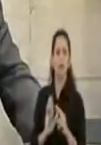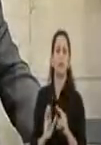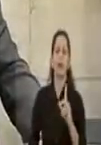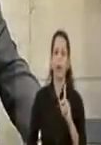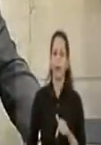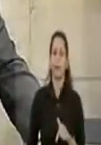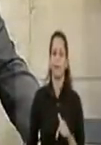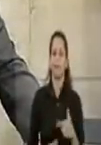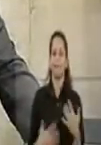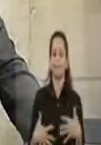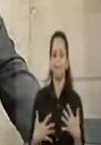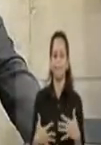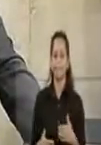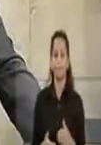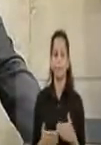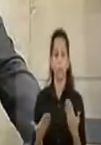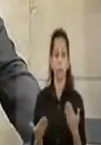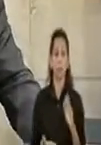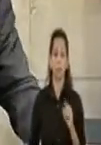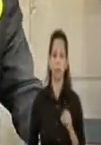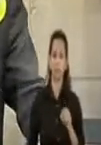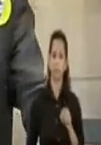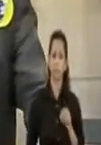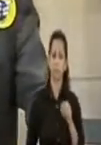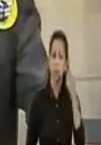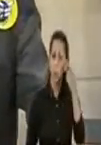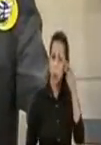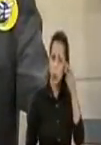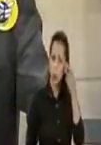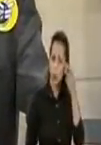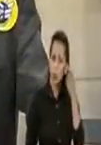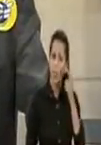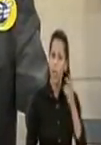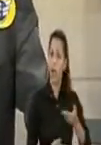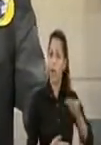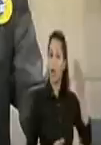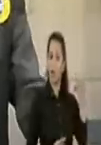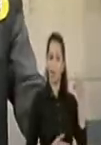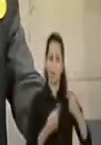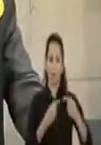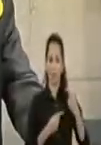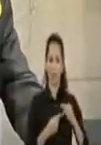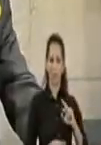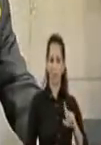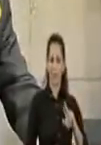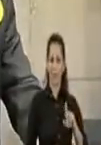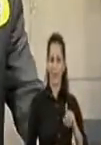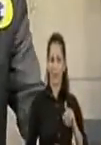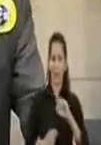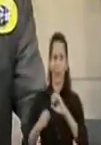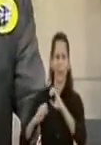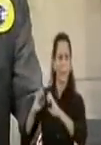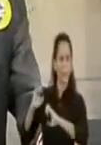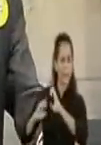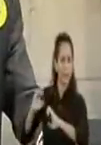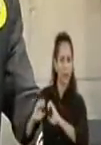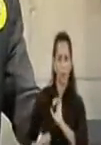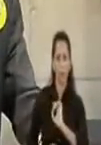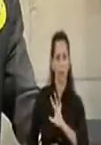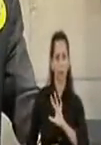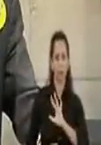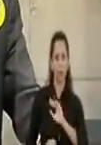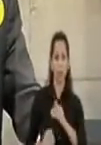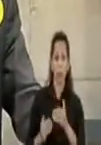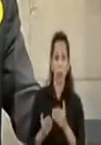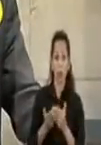um gestor e um não político, sair da prefeitura depois de um ano para ser candidato a outra coisa, seja ela